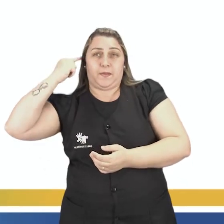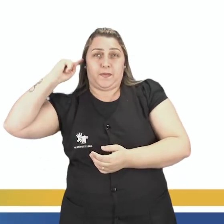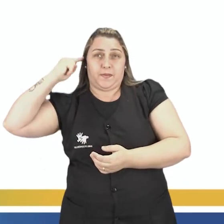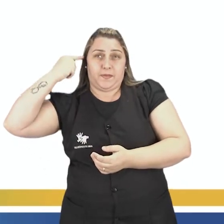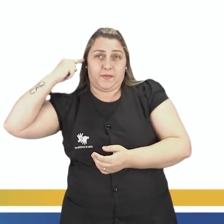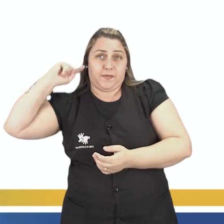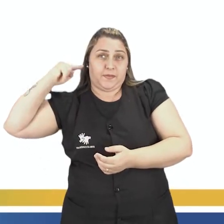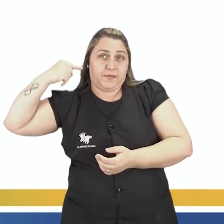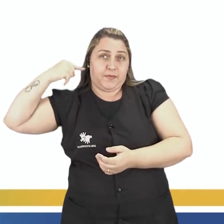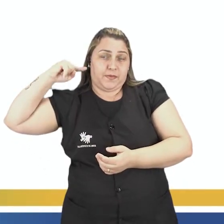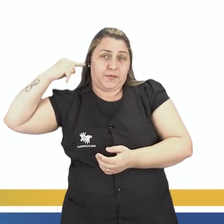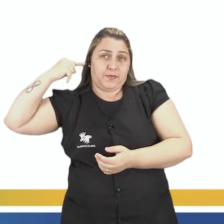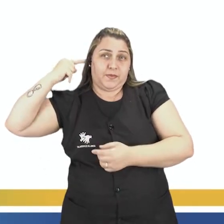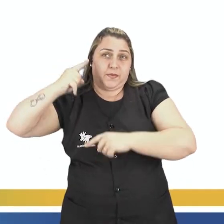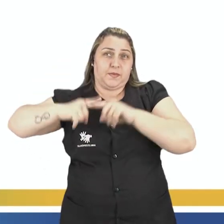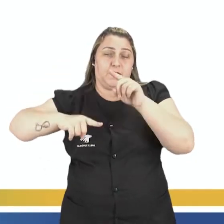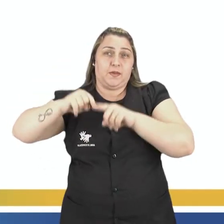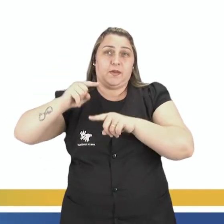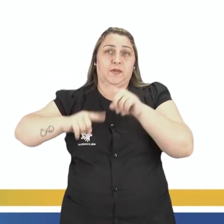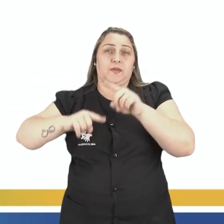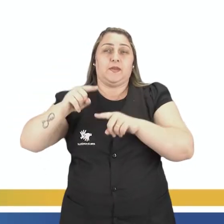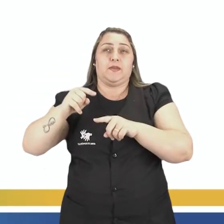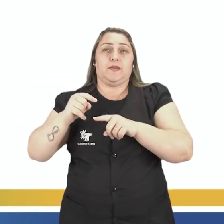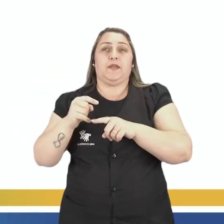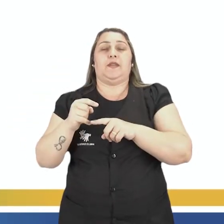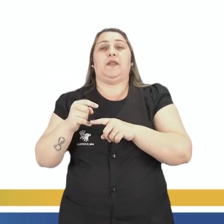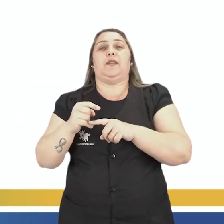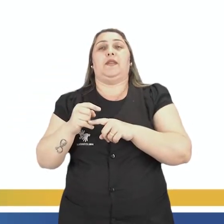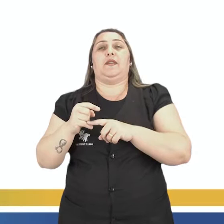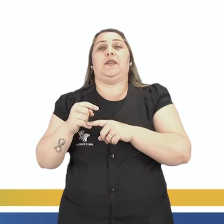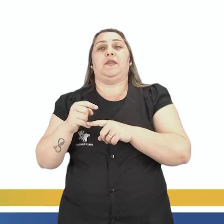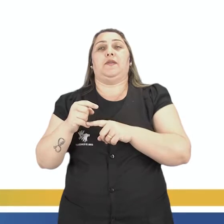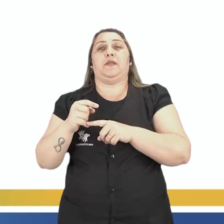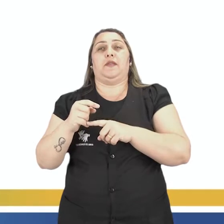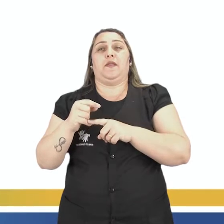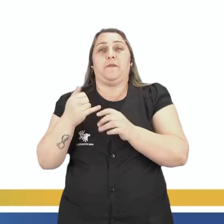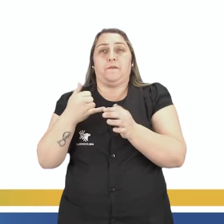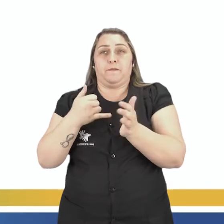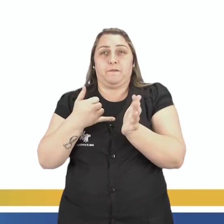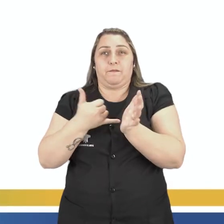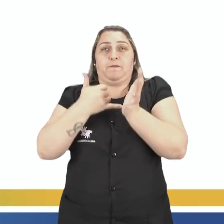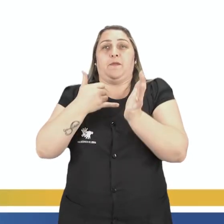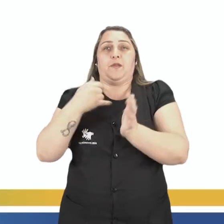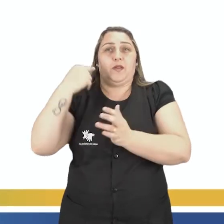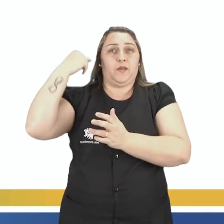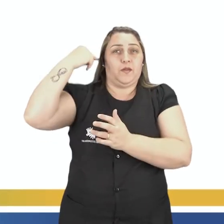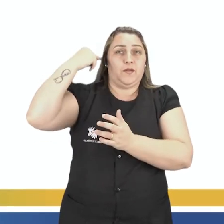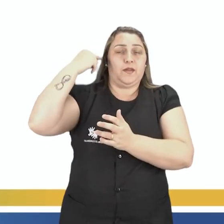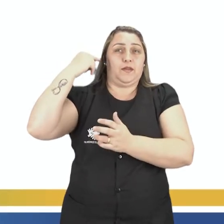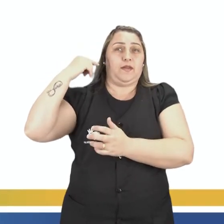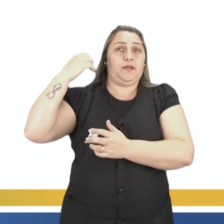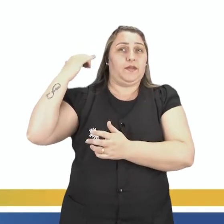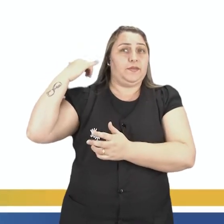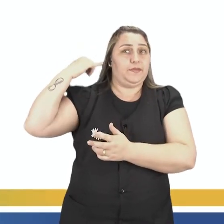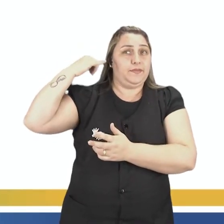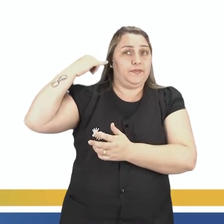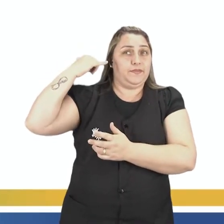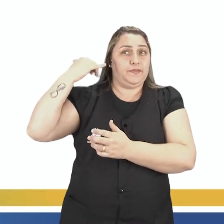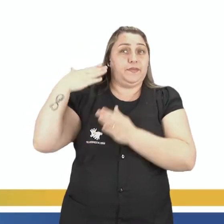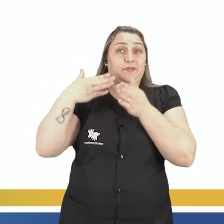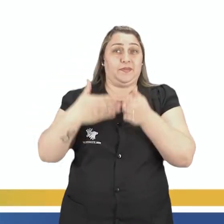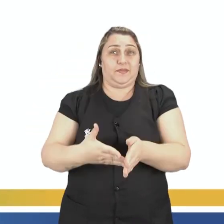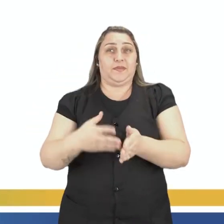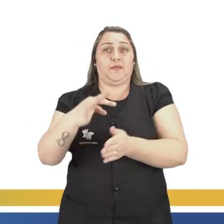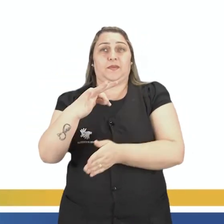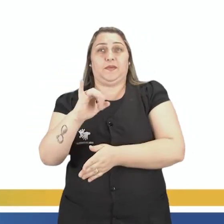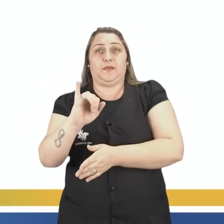cotonete, objetos perfurantes no seu ouvido. Então, as vibrações que chegam até